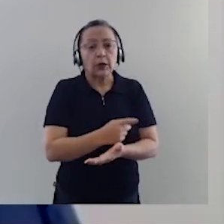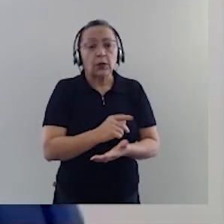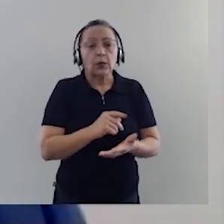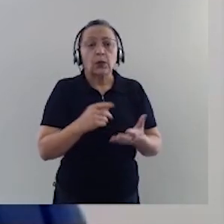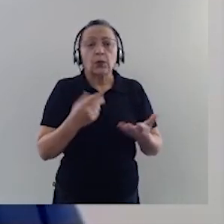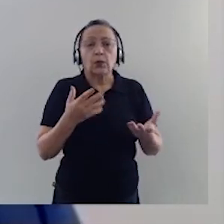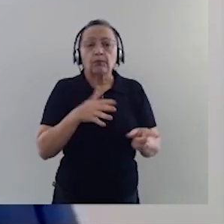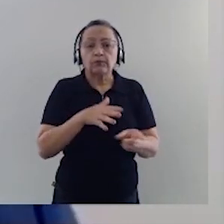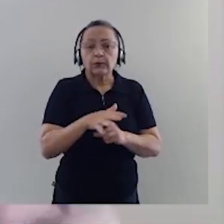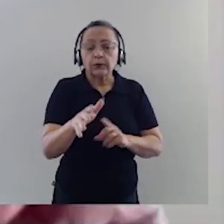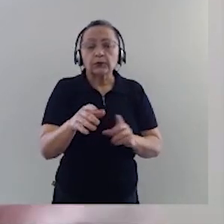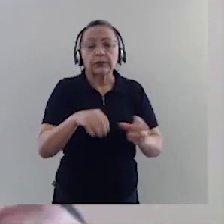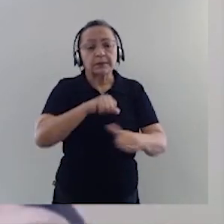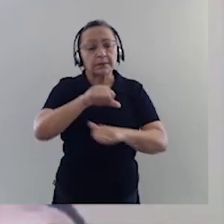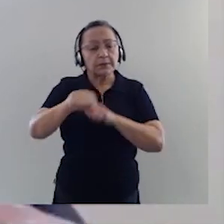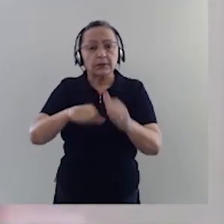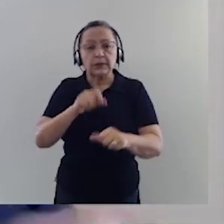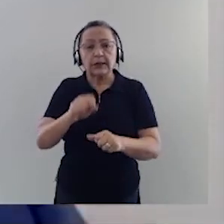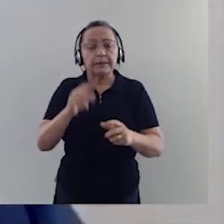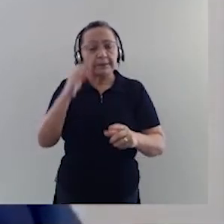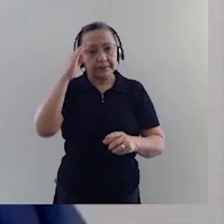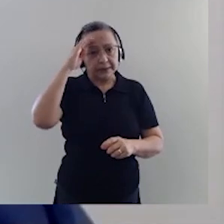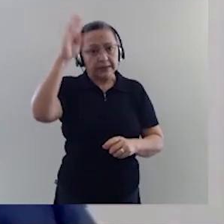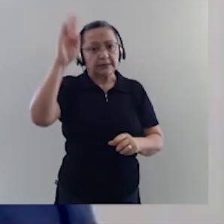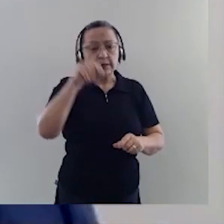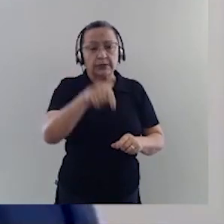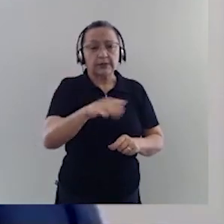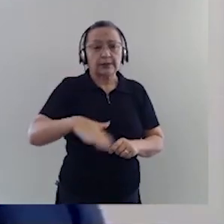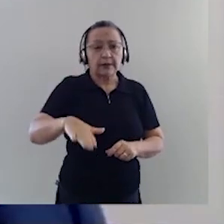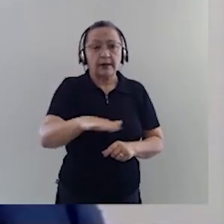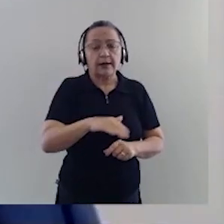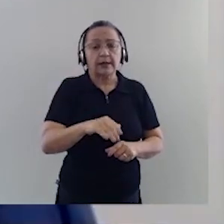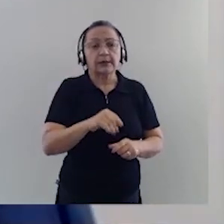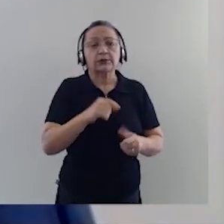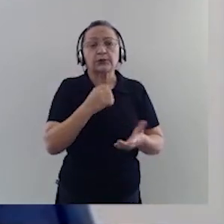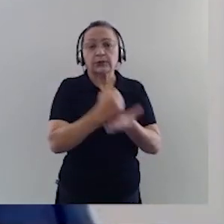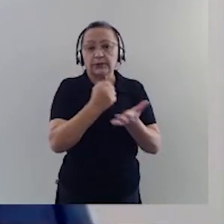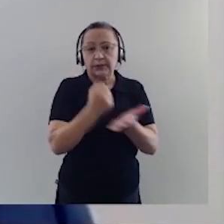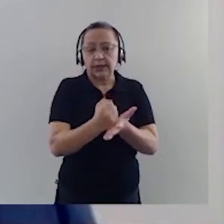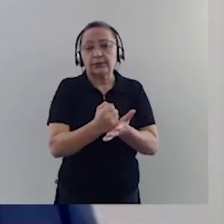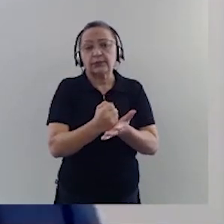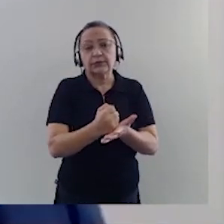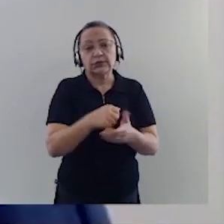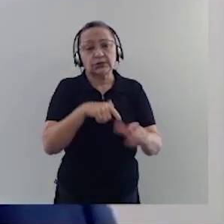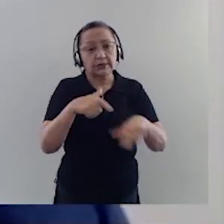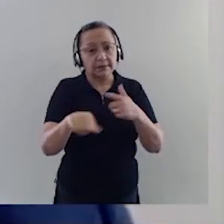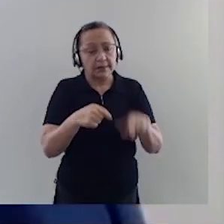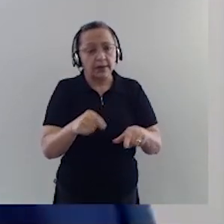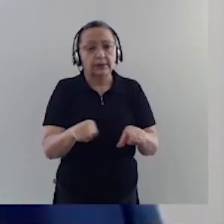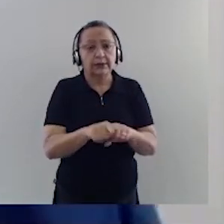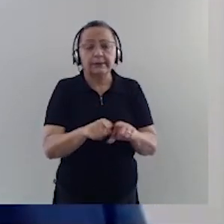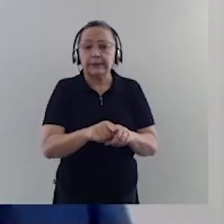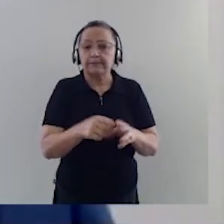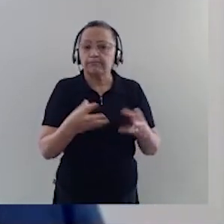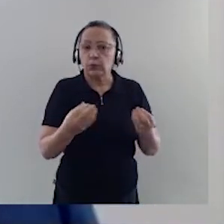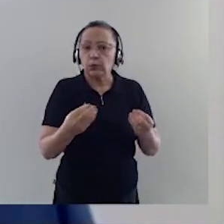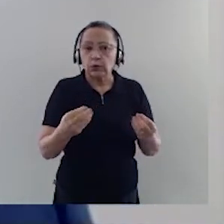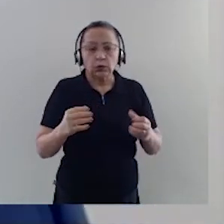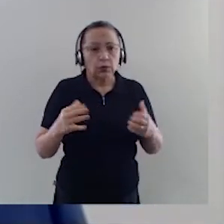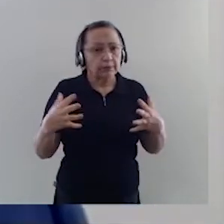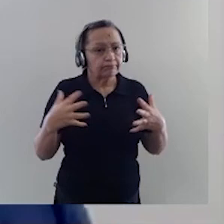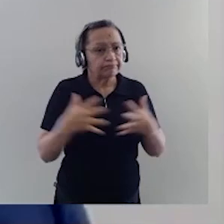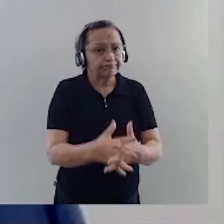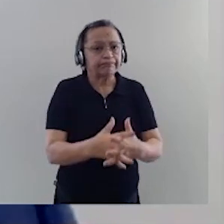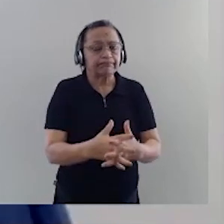mudanças, especialmente na questão relacionada aos contratos empresariais fortemente